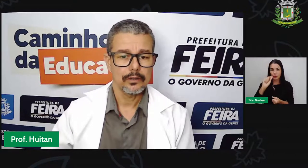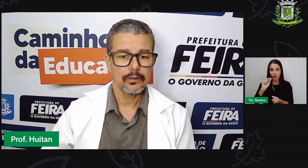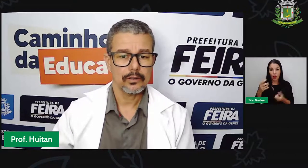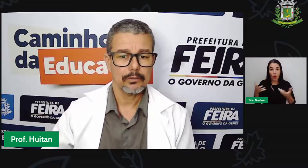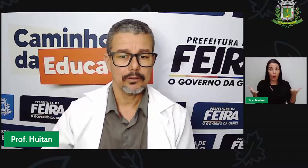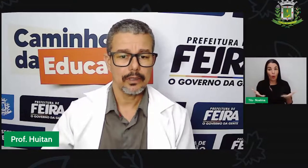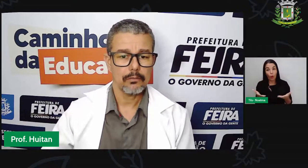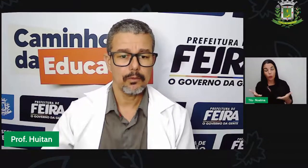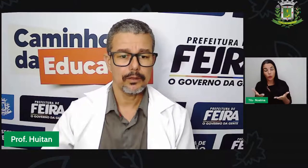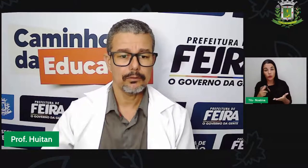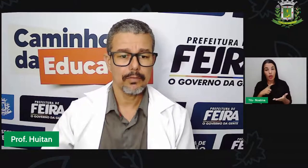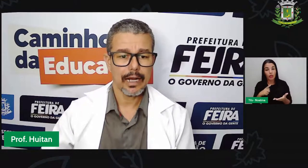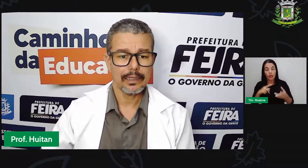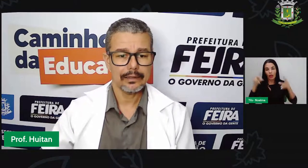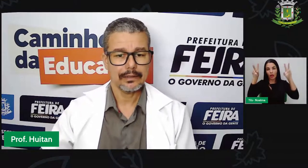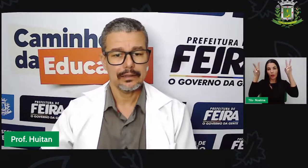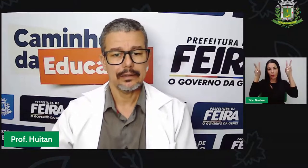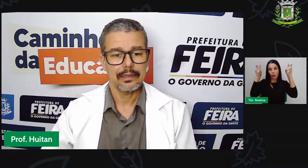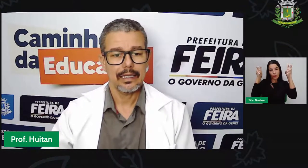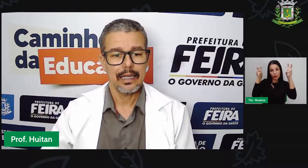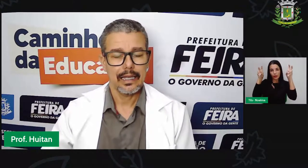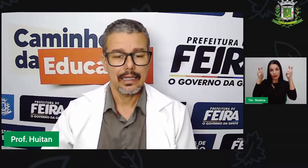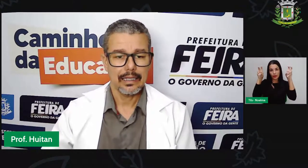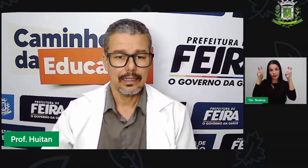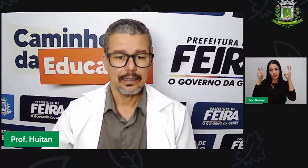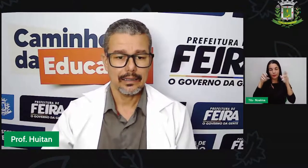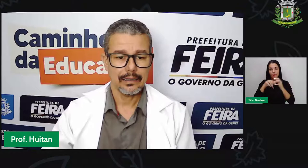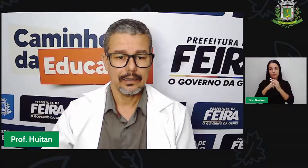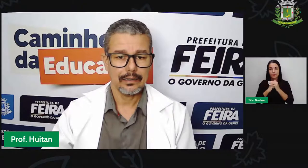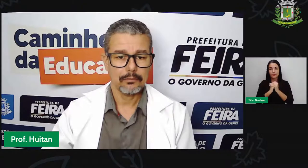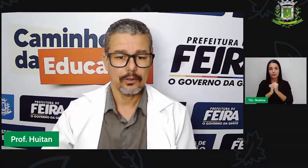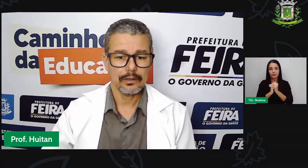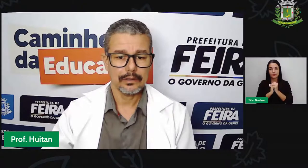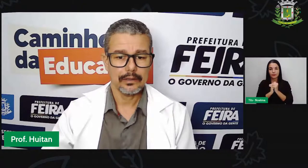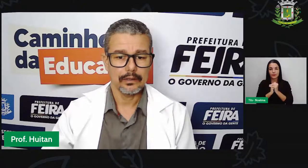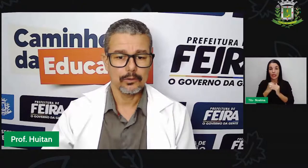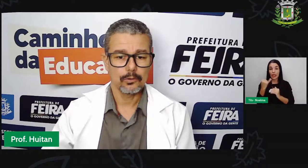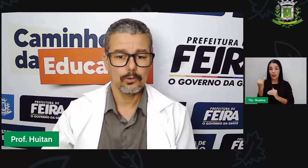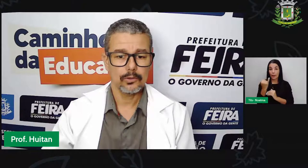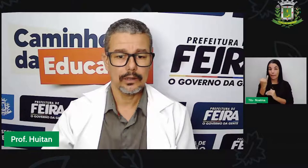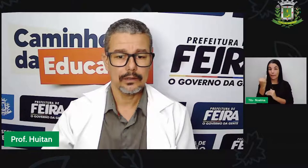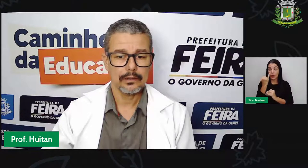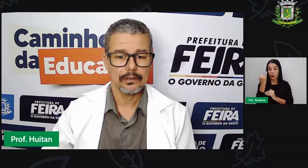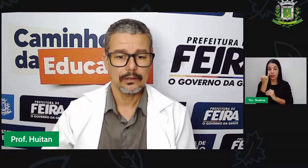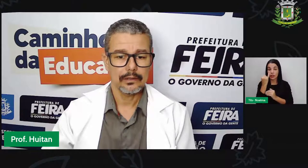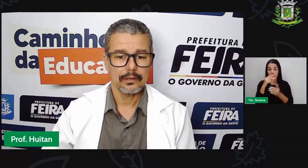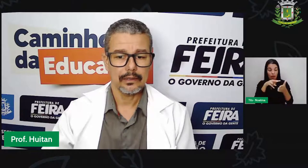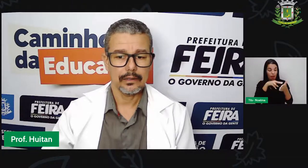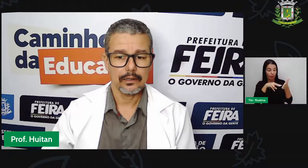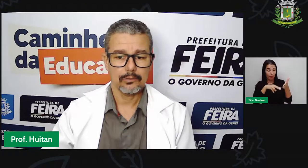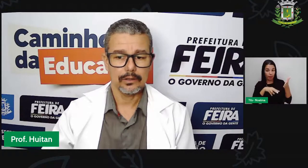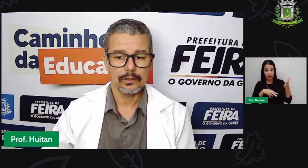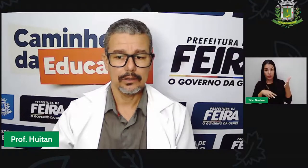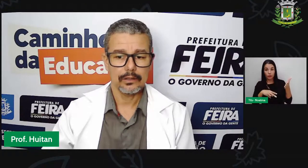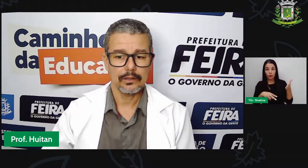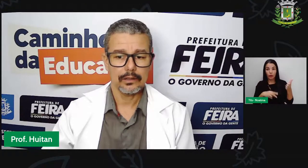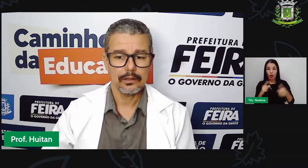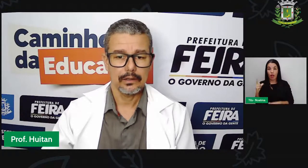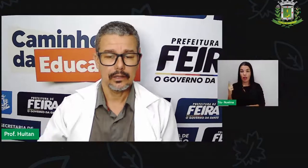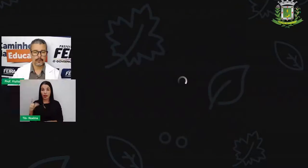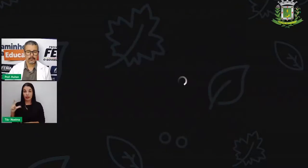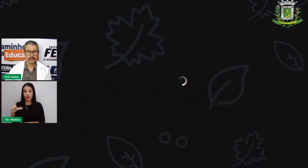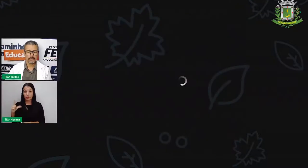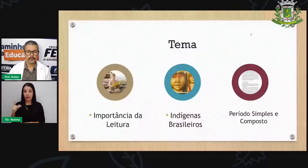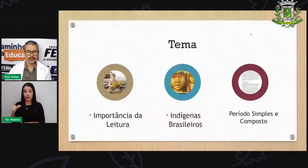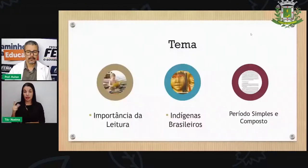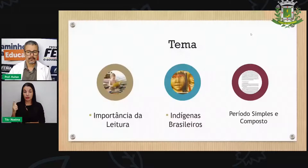Hoje nós vamos falar um pouquinho mais da importância da leitura, da literatura indígena